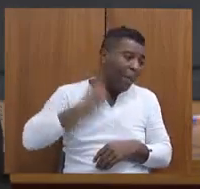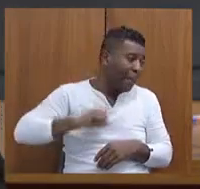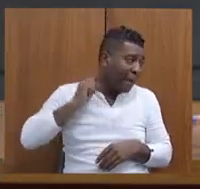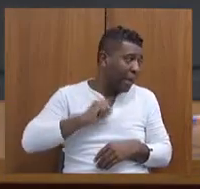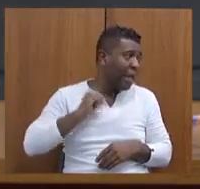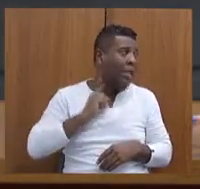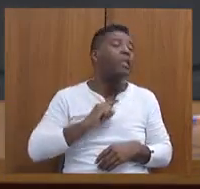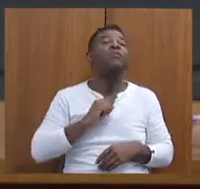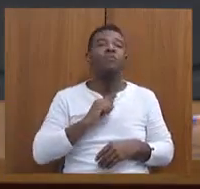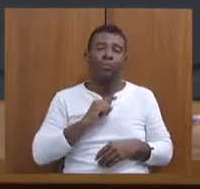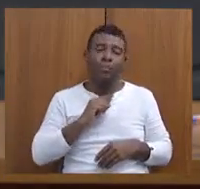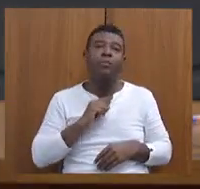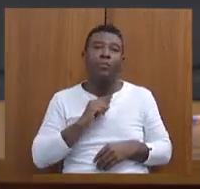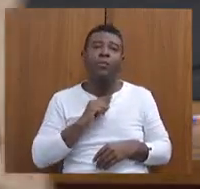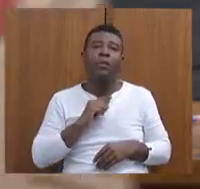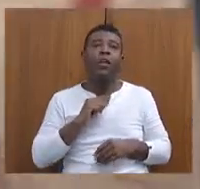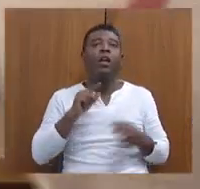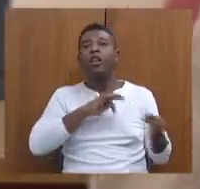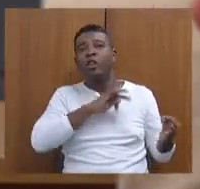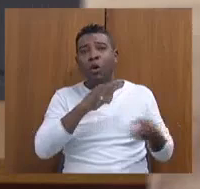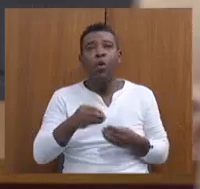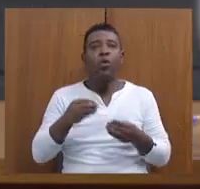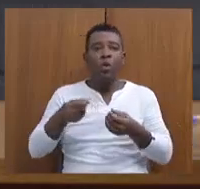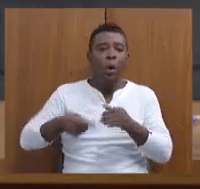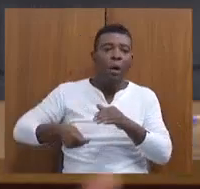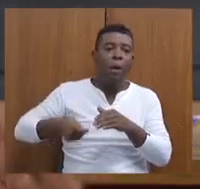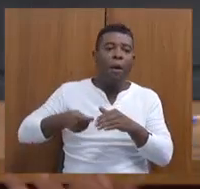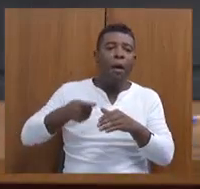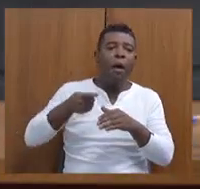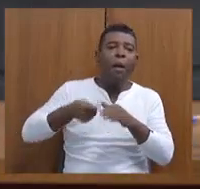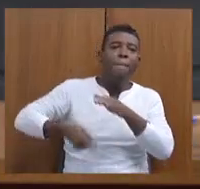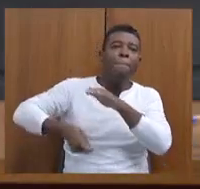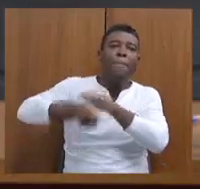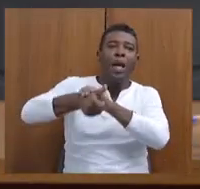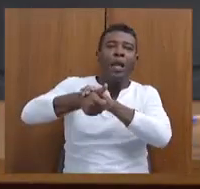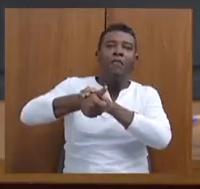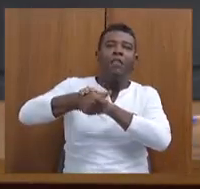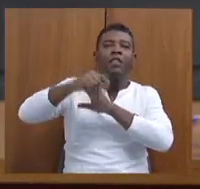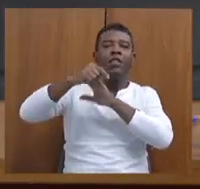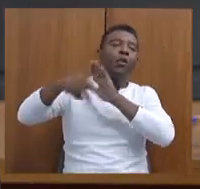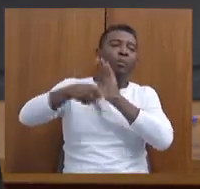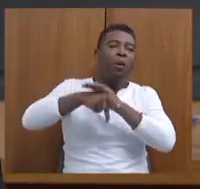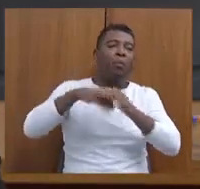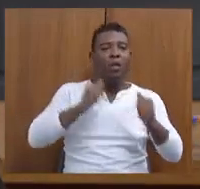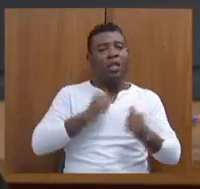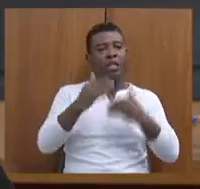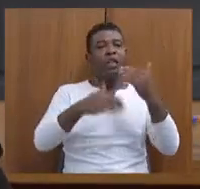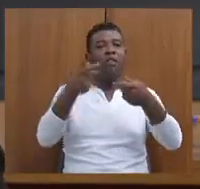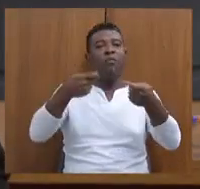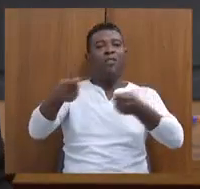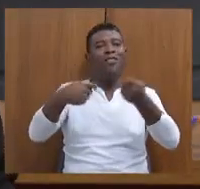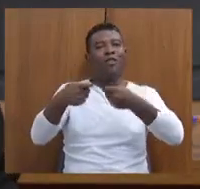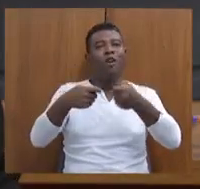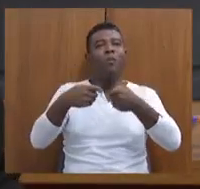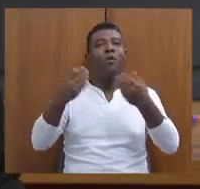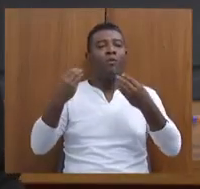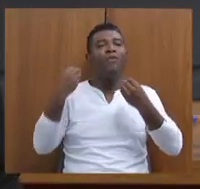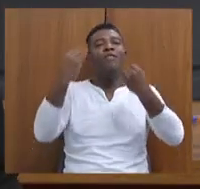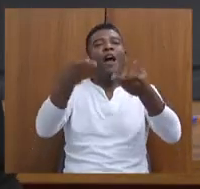de todo benefício que um desenvolvimento econômico pode proporcionar a toda população